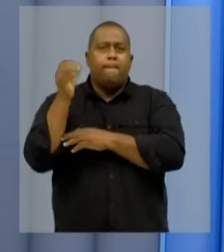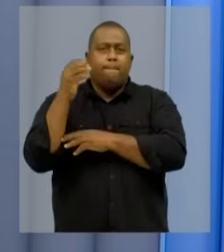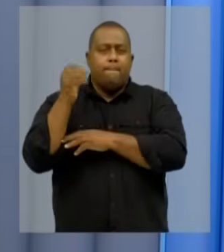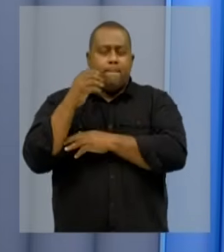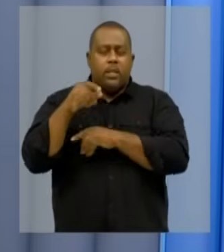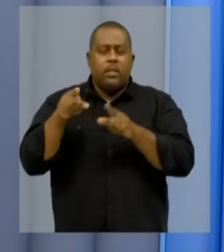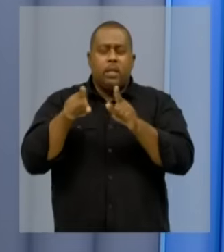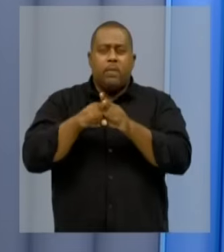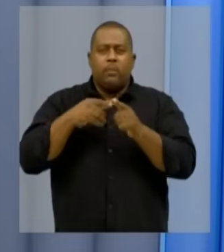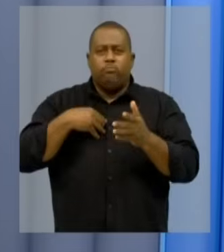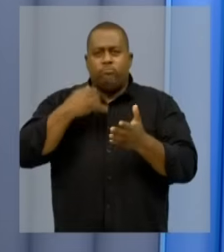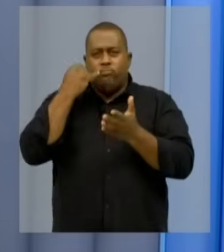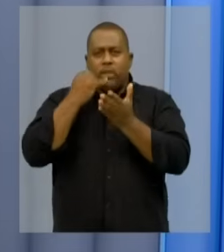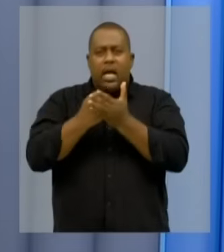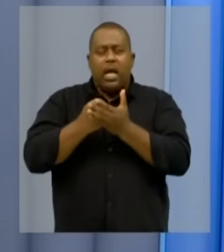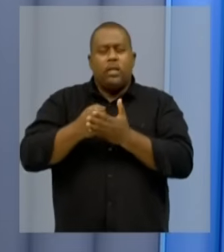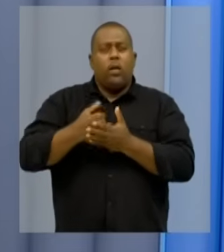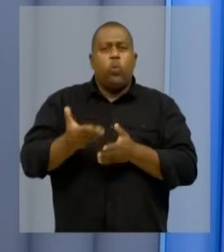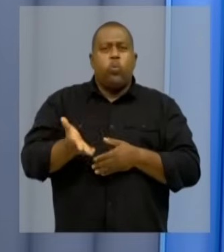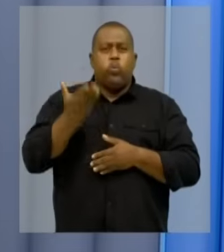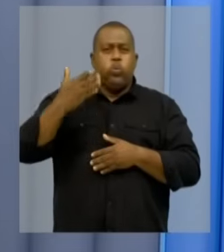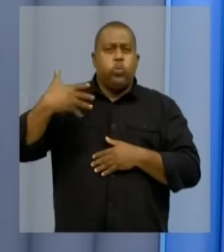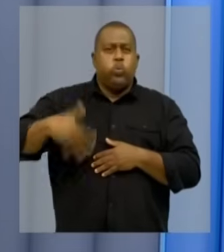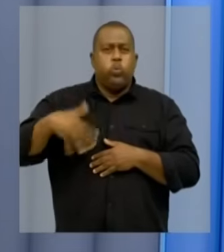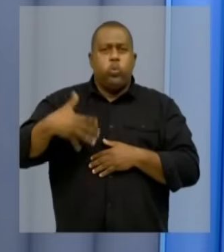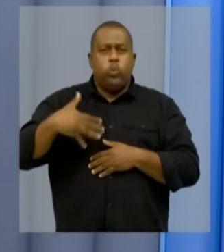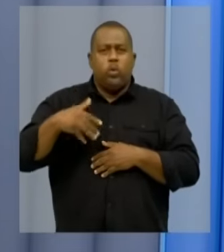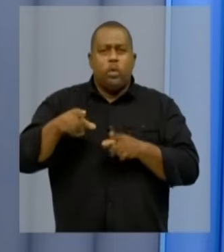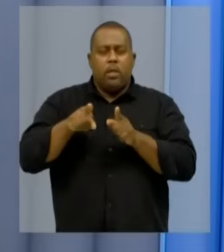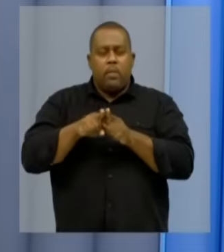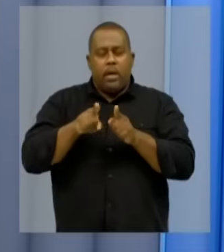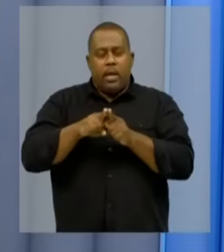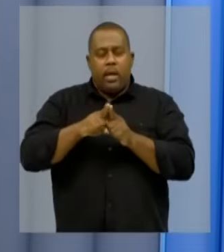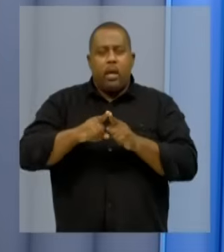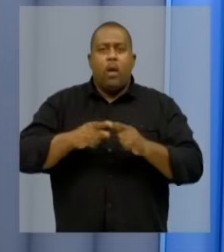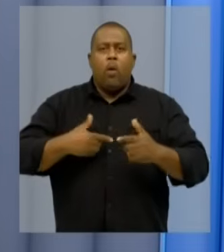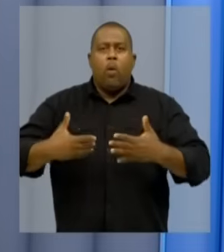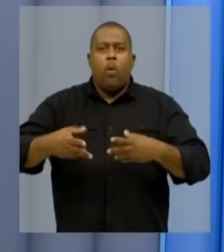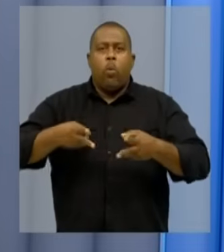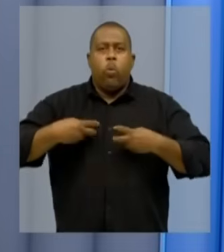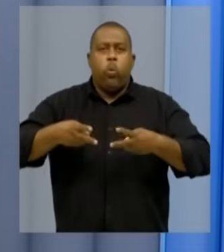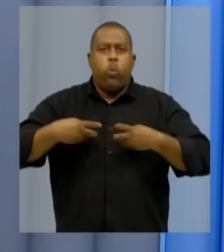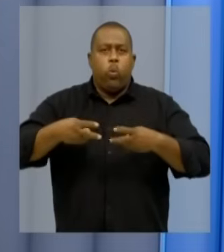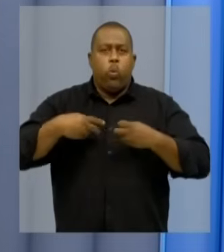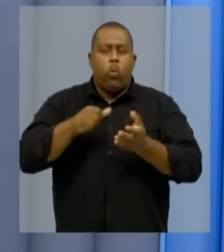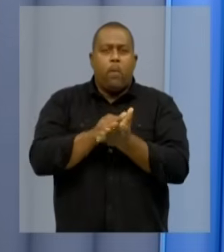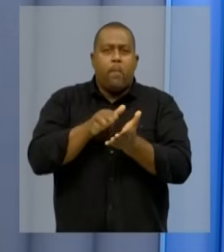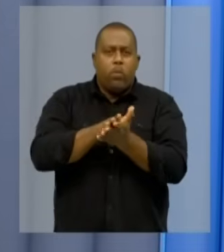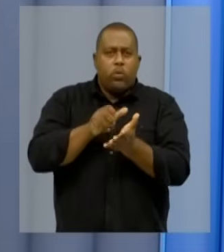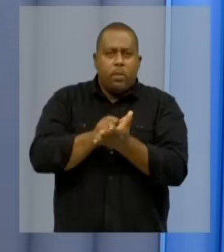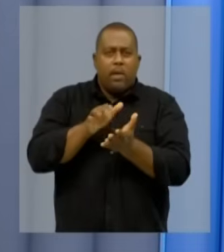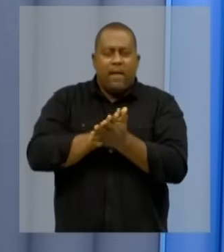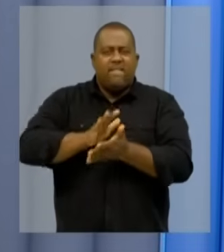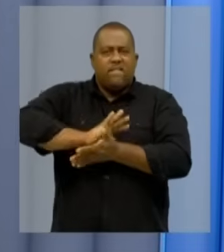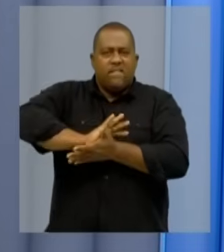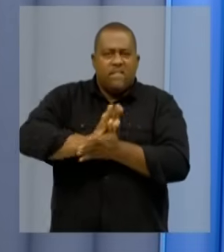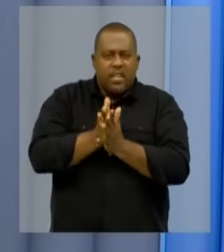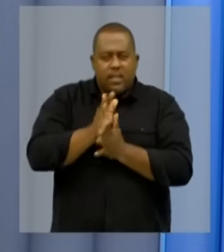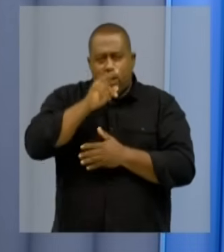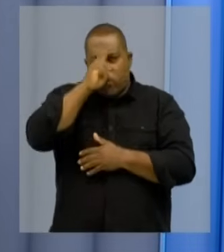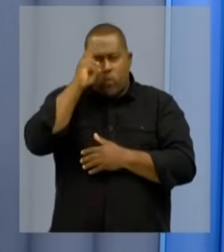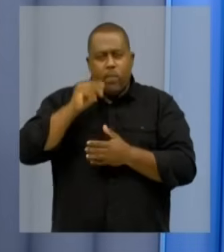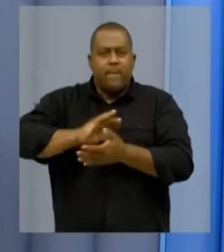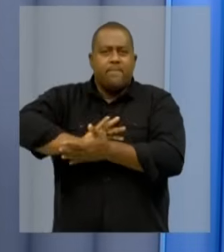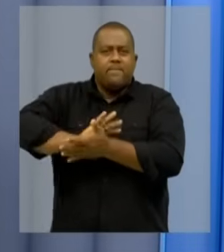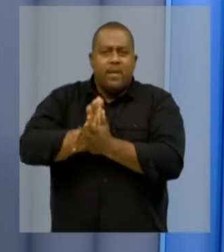taxa altíssima com uma indústria de multas que, pelo amor de Deus, massacra Uber, massacra taxista